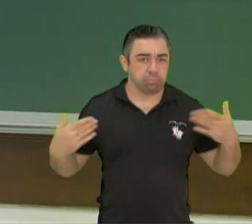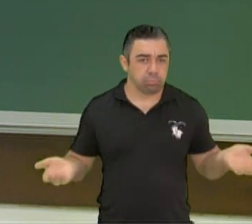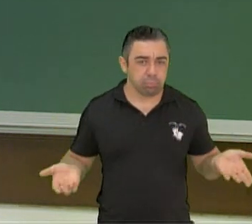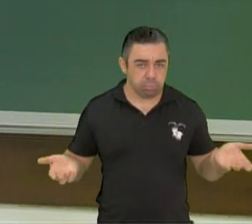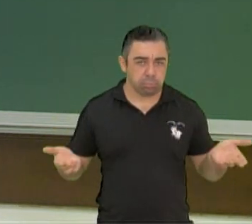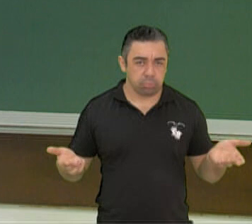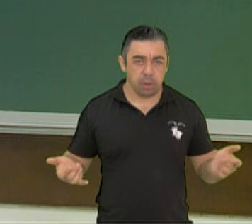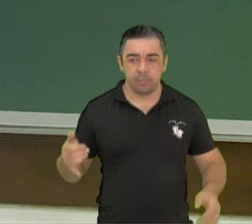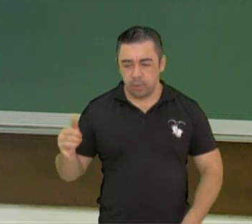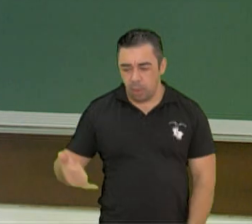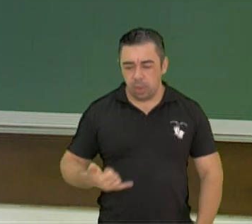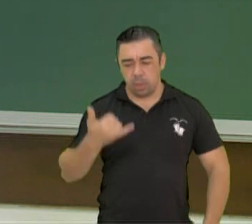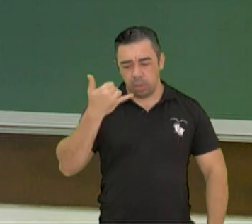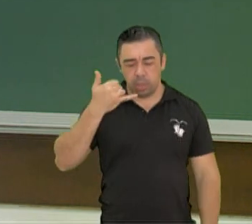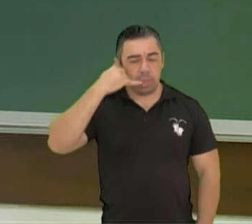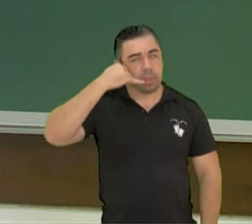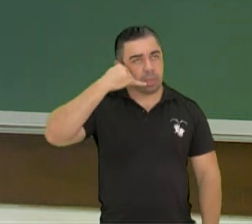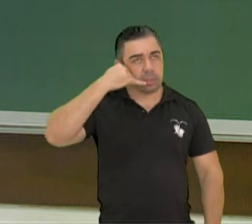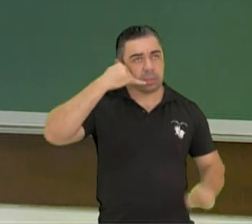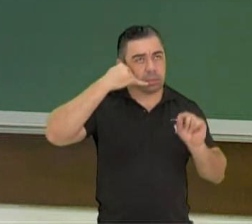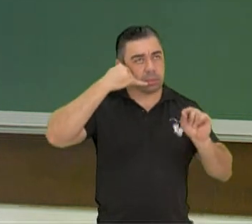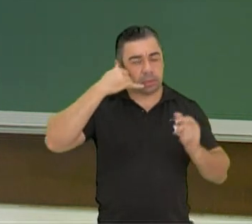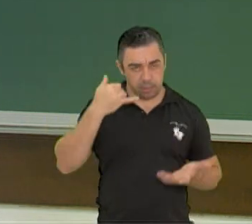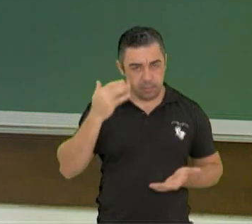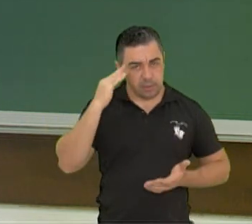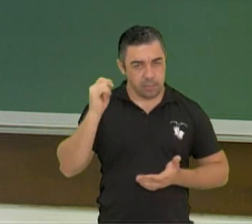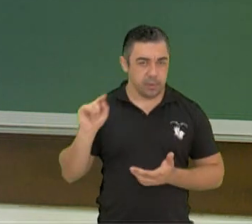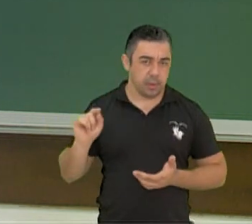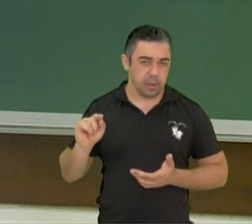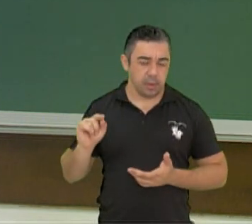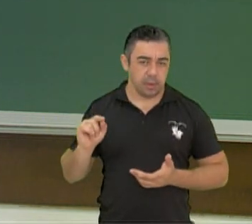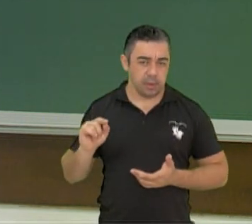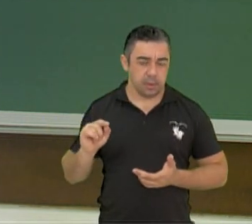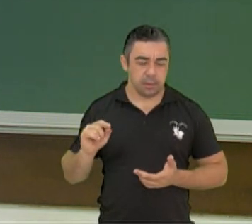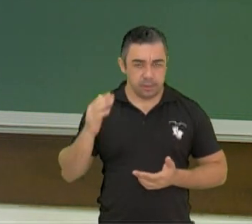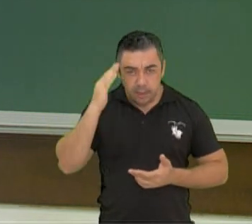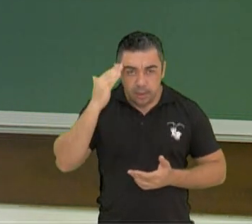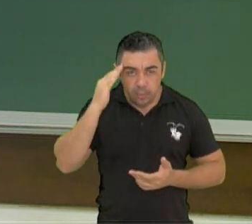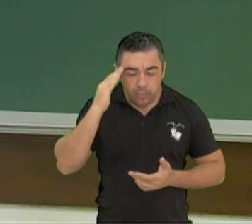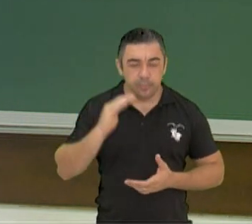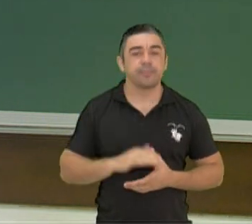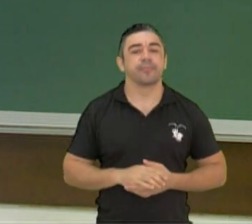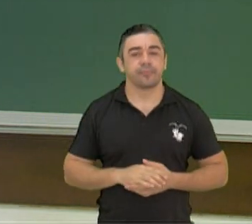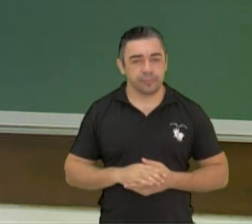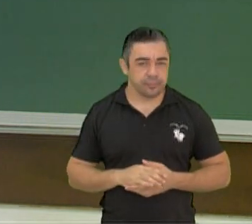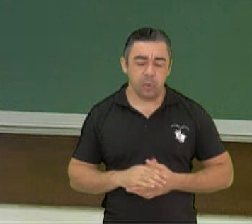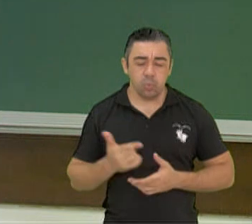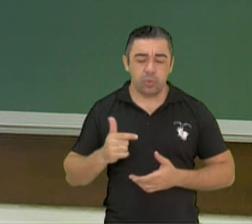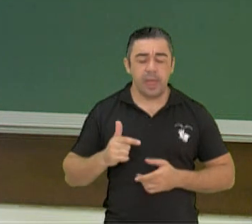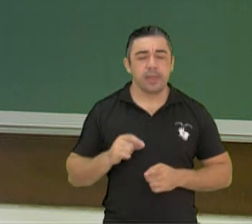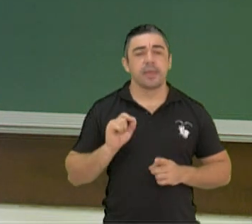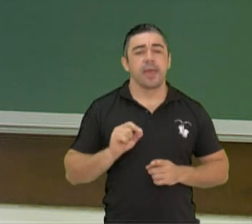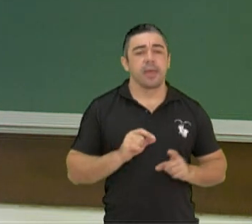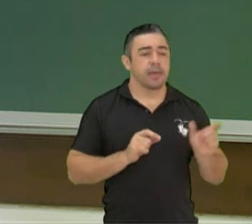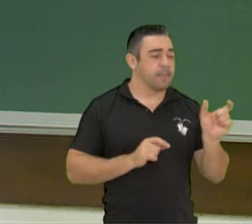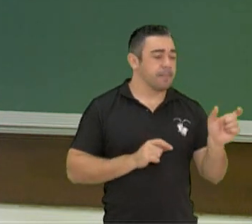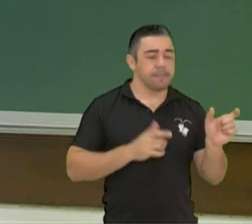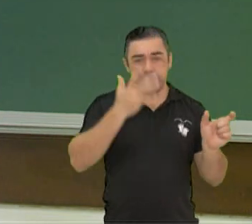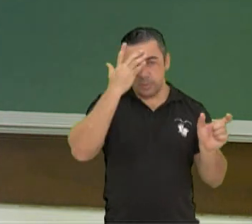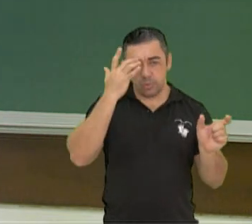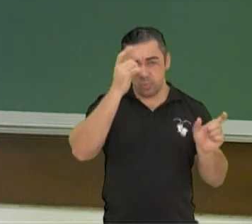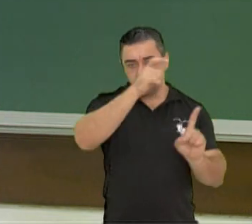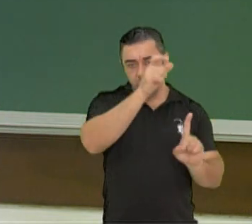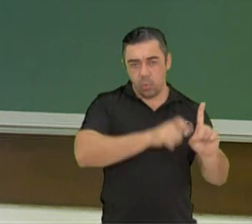Eu preciso atender, eu preciso, né? Para eu poder saber quem é. Perfeito? Então, não dá para saber assim